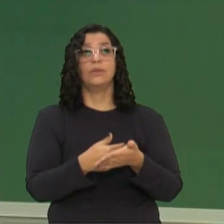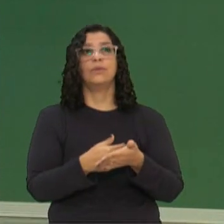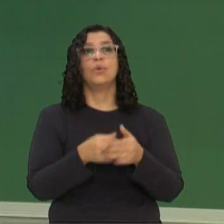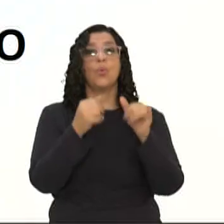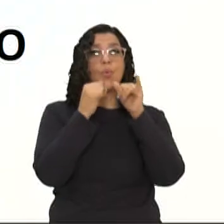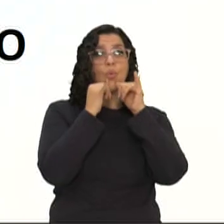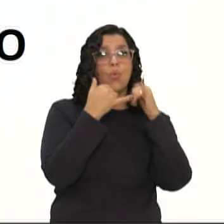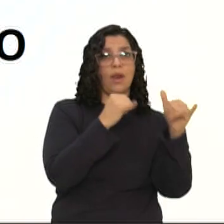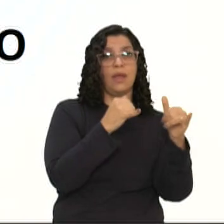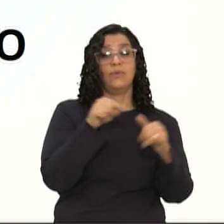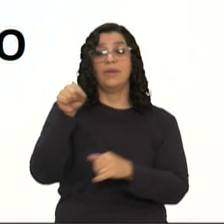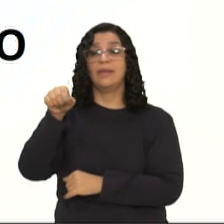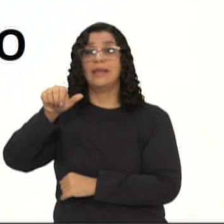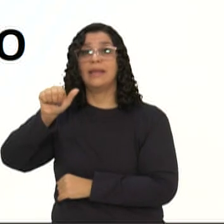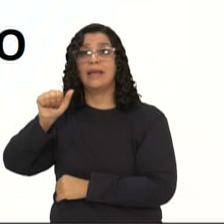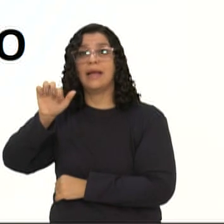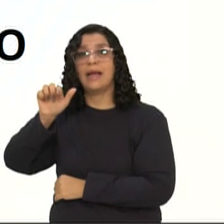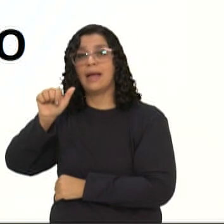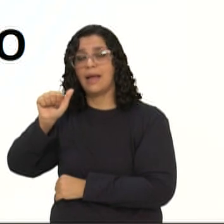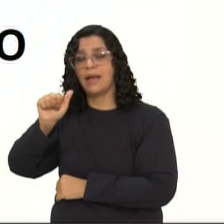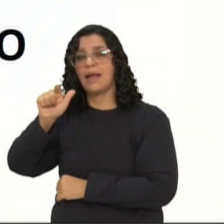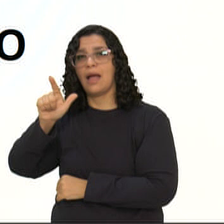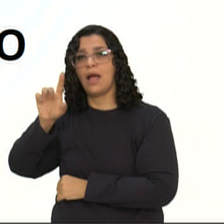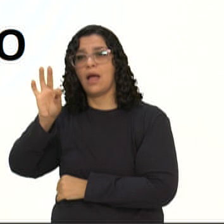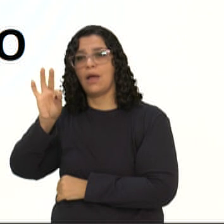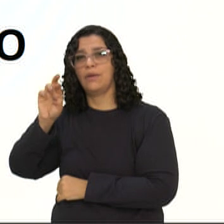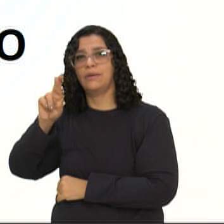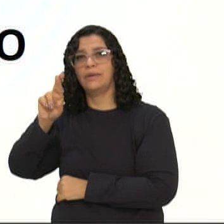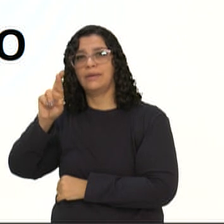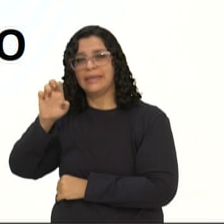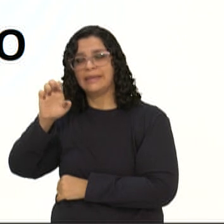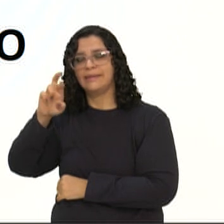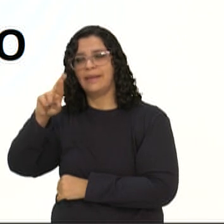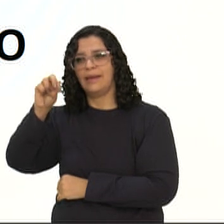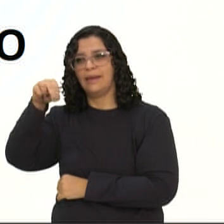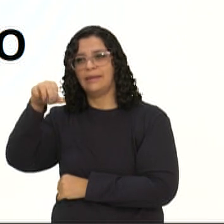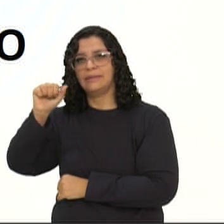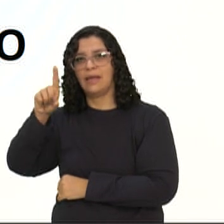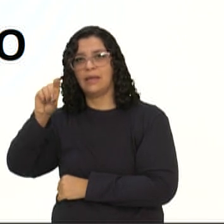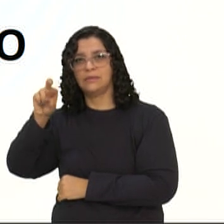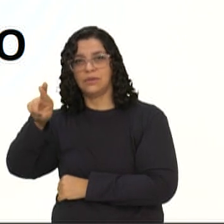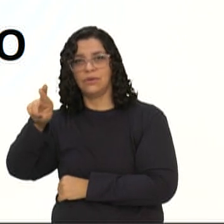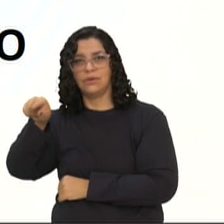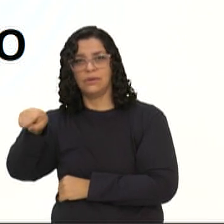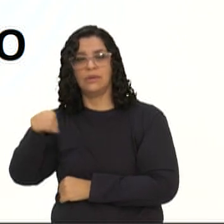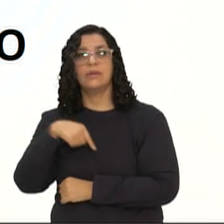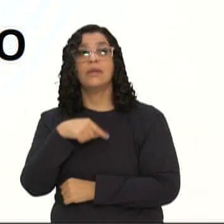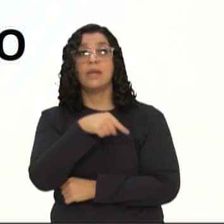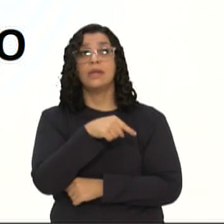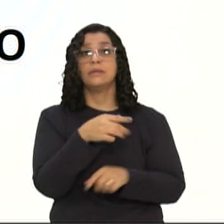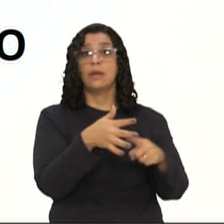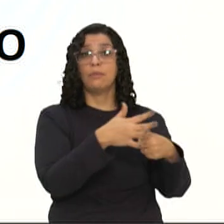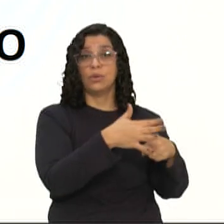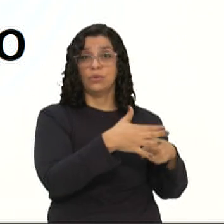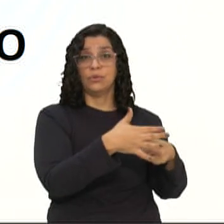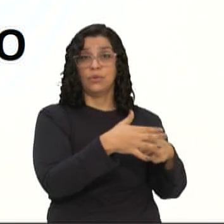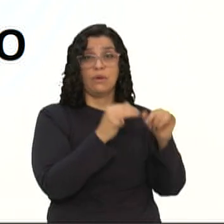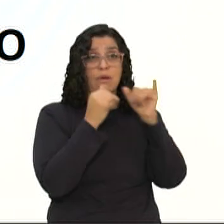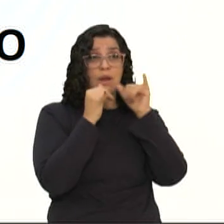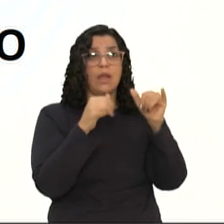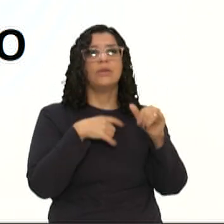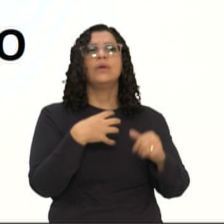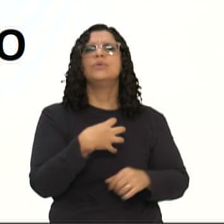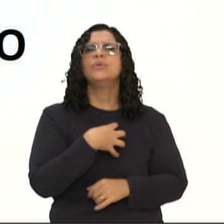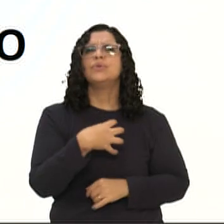um alternador. O motor elétrico, ele tem